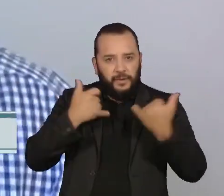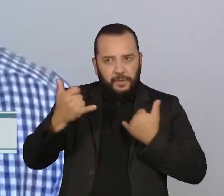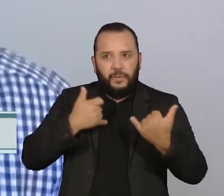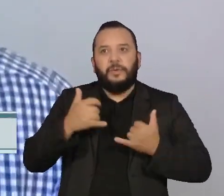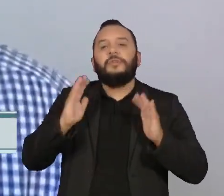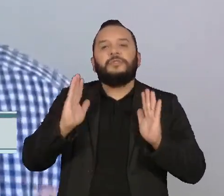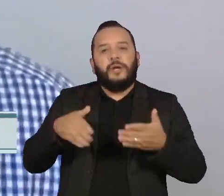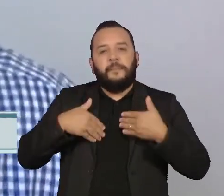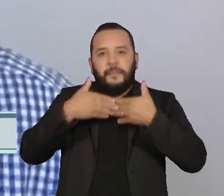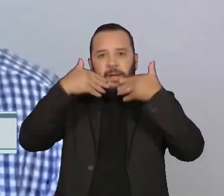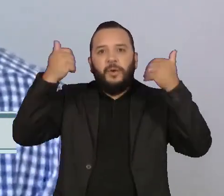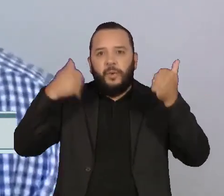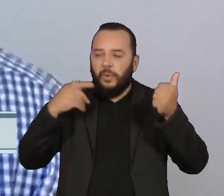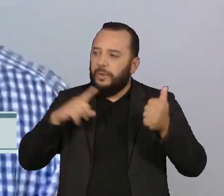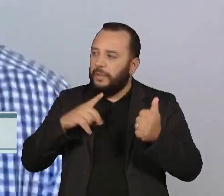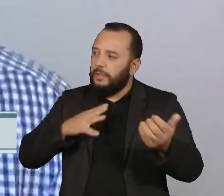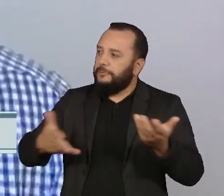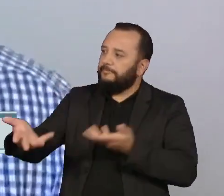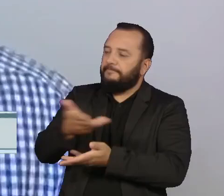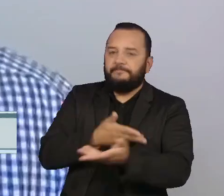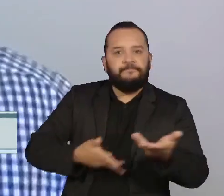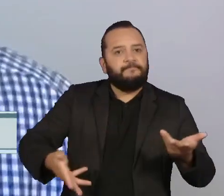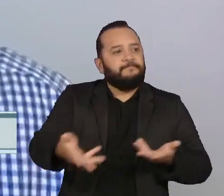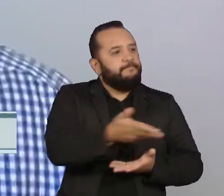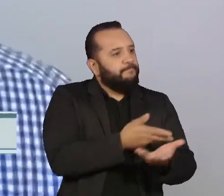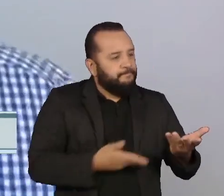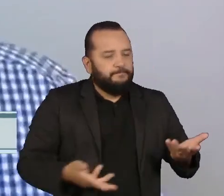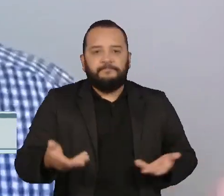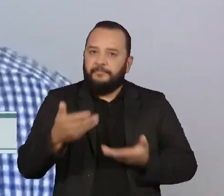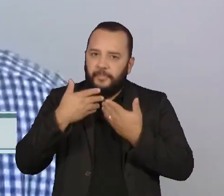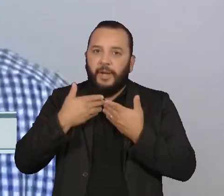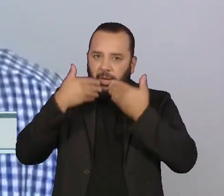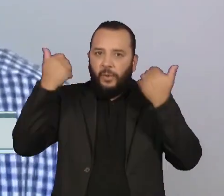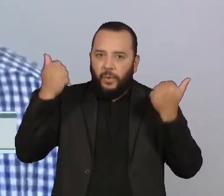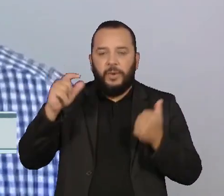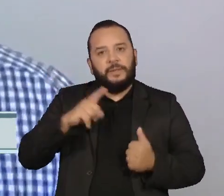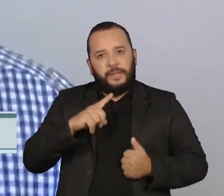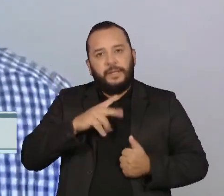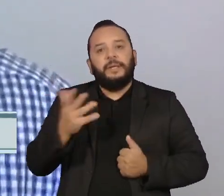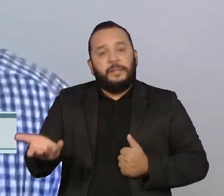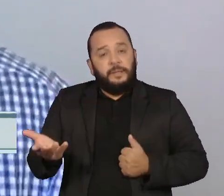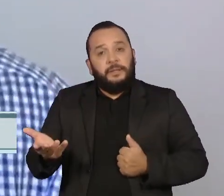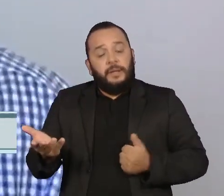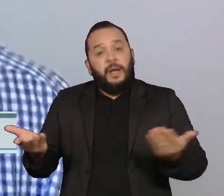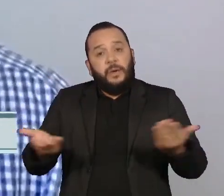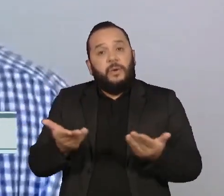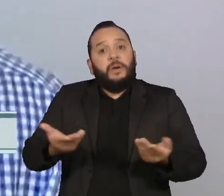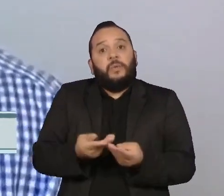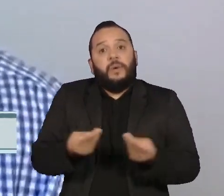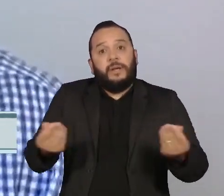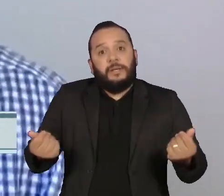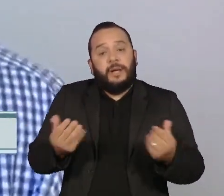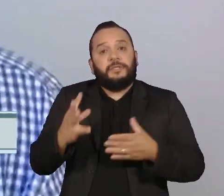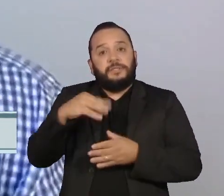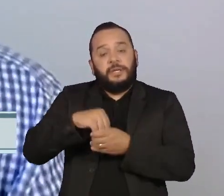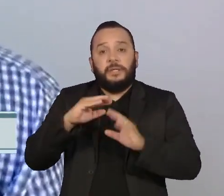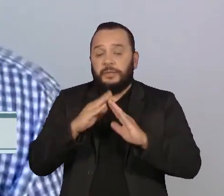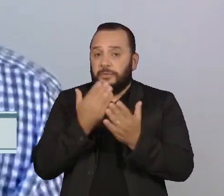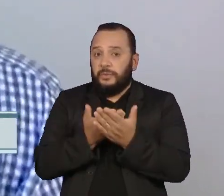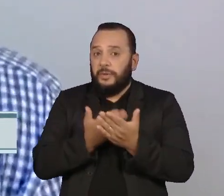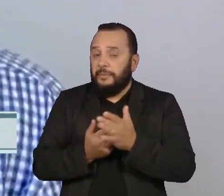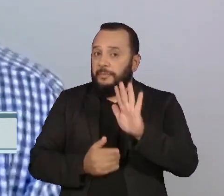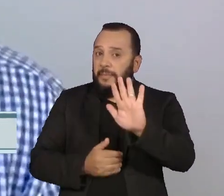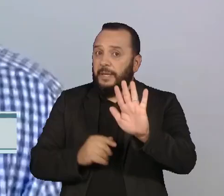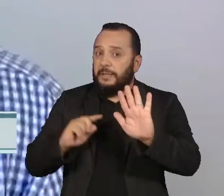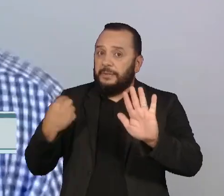forma como os alunos têm interagido melhor, como eles têm, como a socialização ela ganhou qualidade no ambiente escolar. Porém, a gente tem